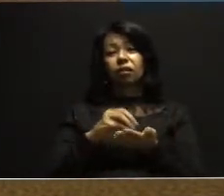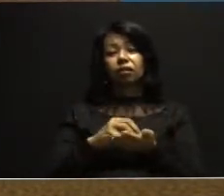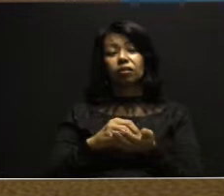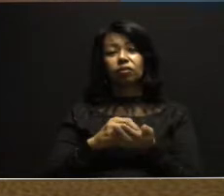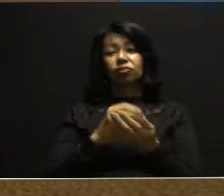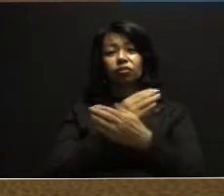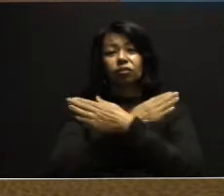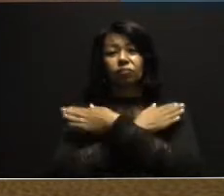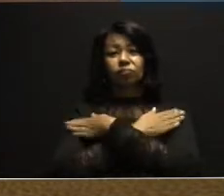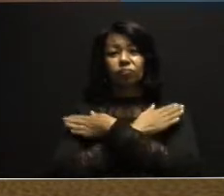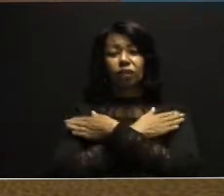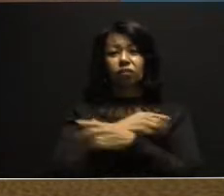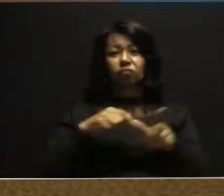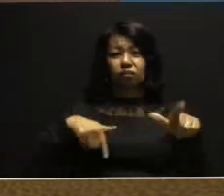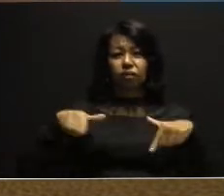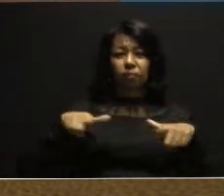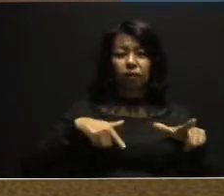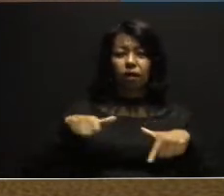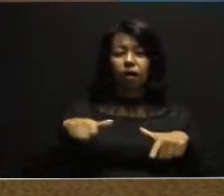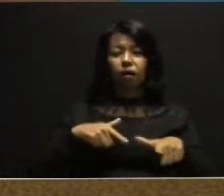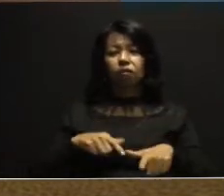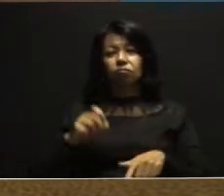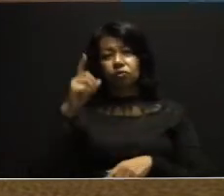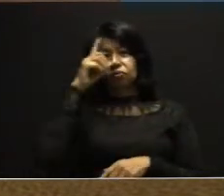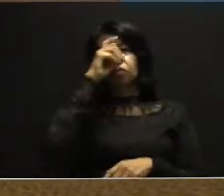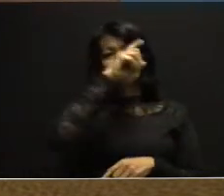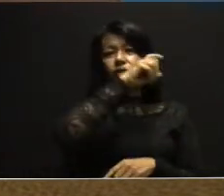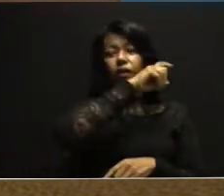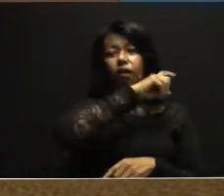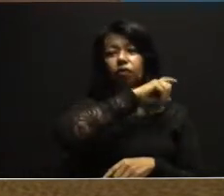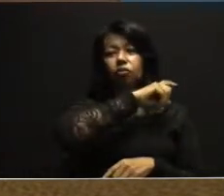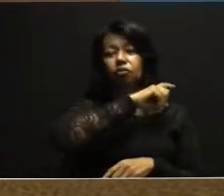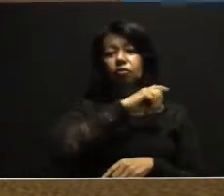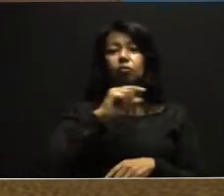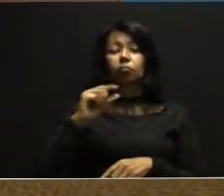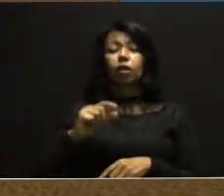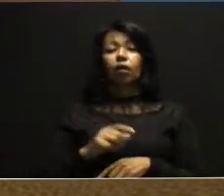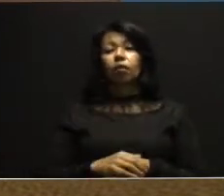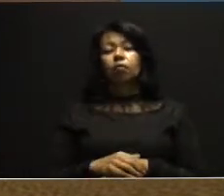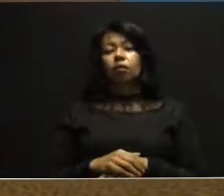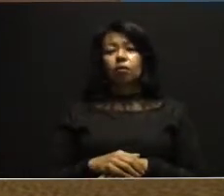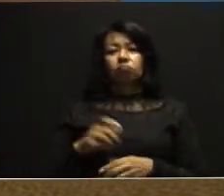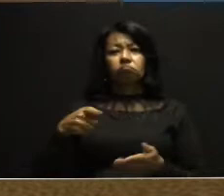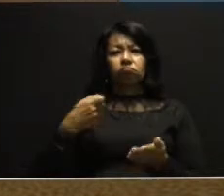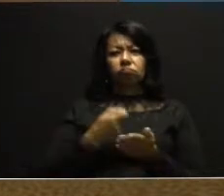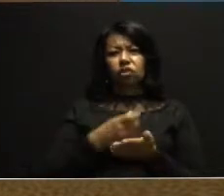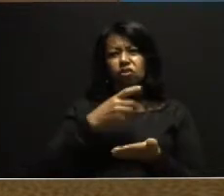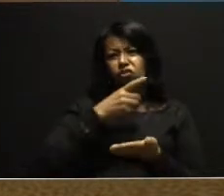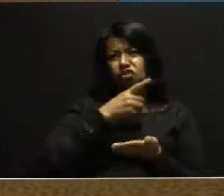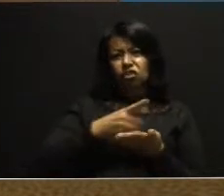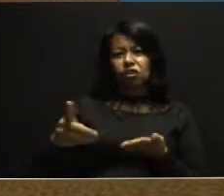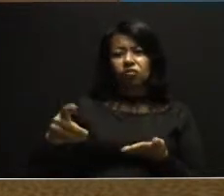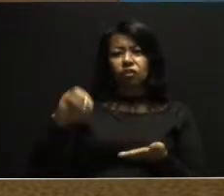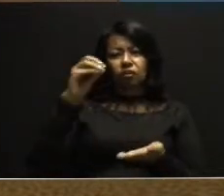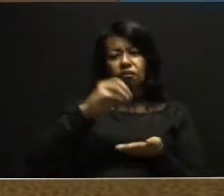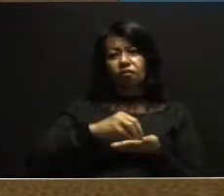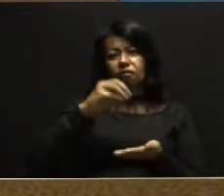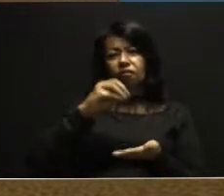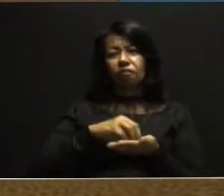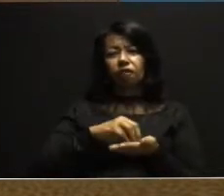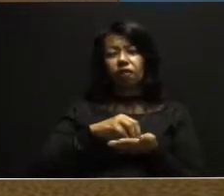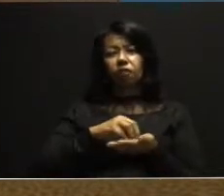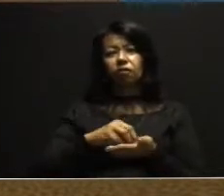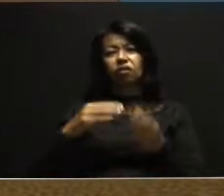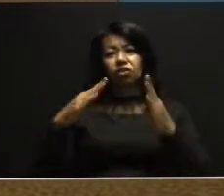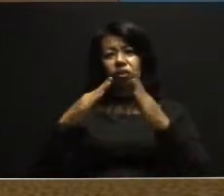desemprego, a precariedade no trabalho, o endividamento, a falta de habitação